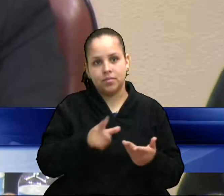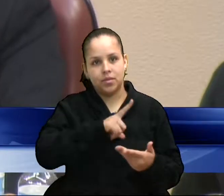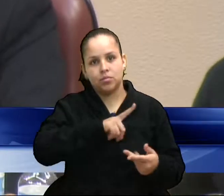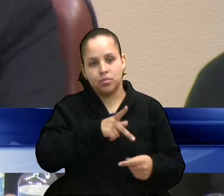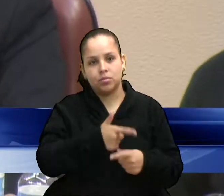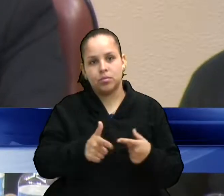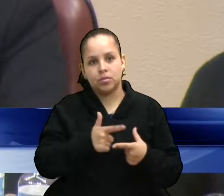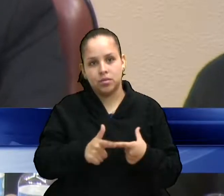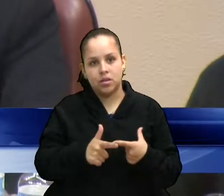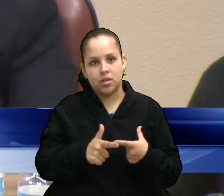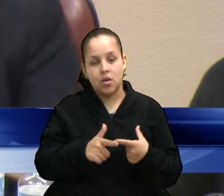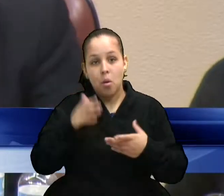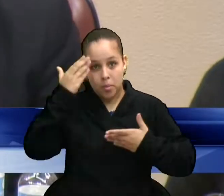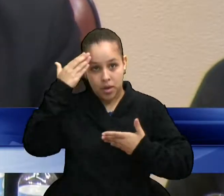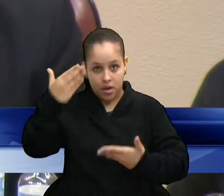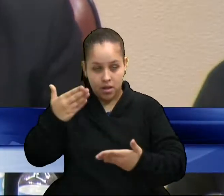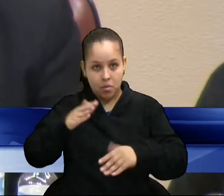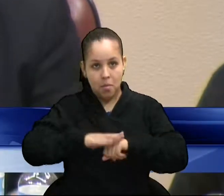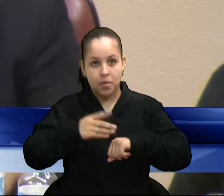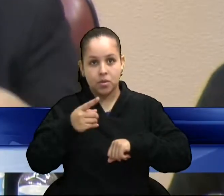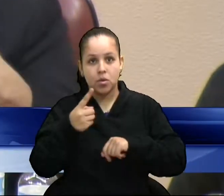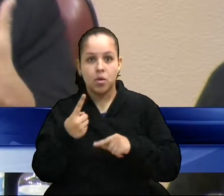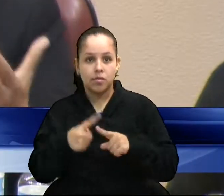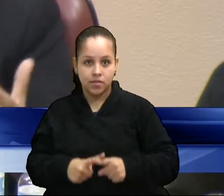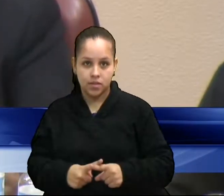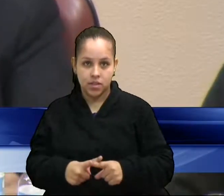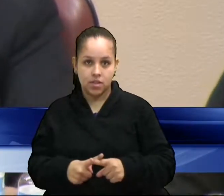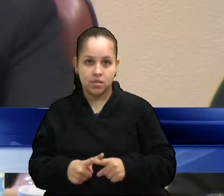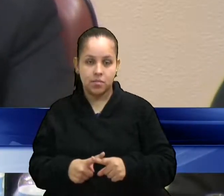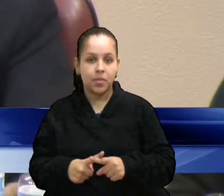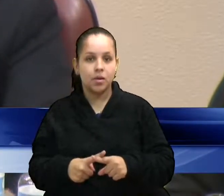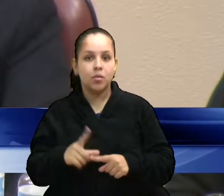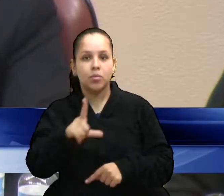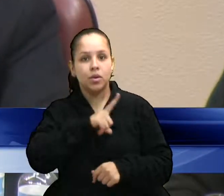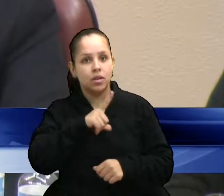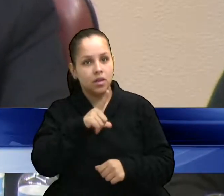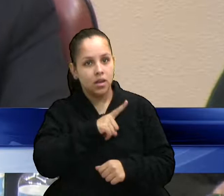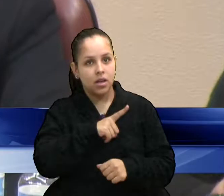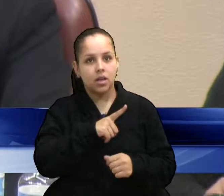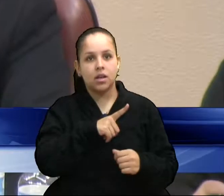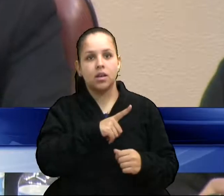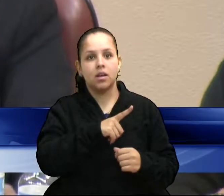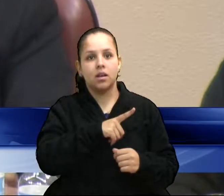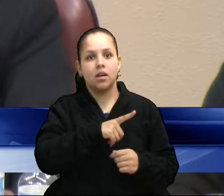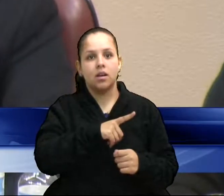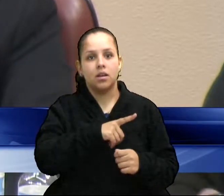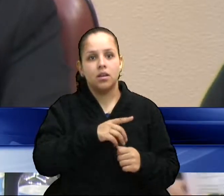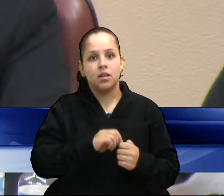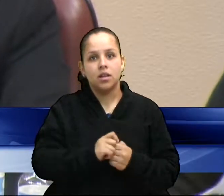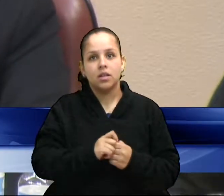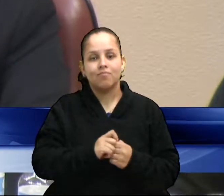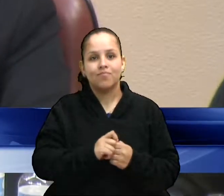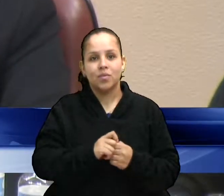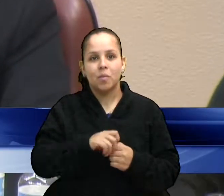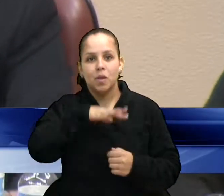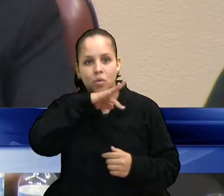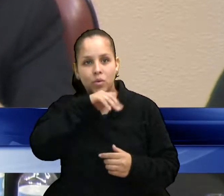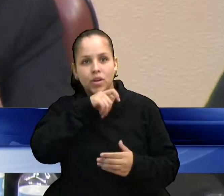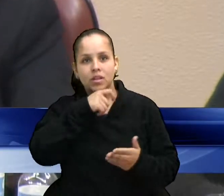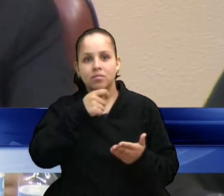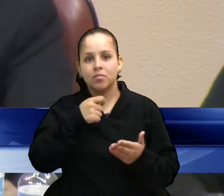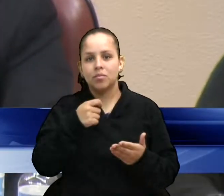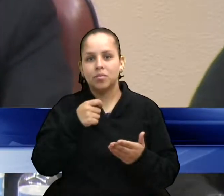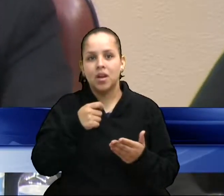comissão pela organização, e a gente faz um repúdio, né, a essa tentativa, né, da secretaria, através